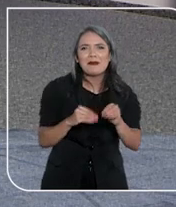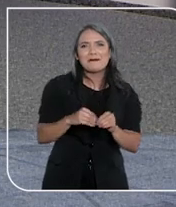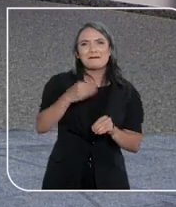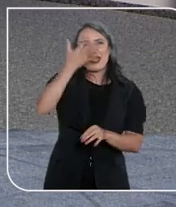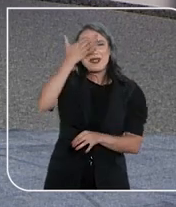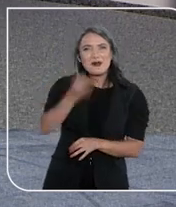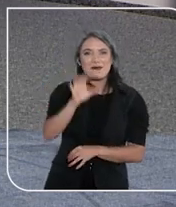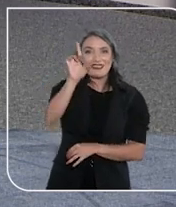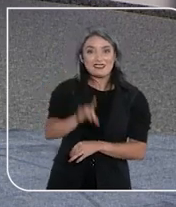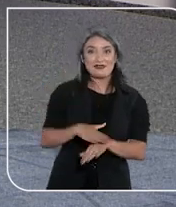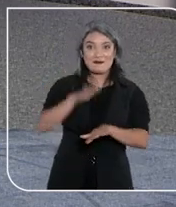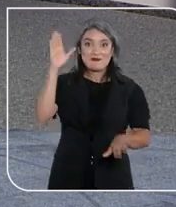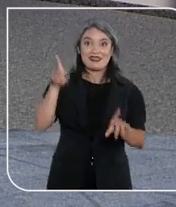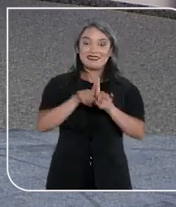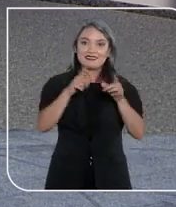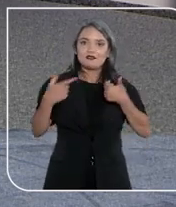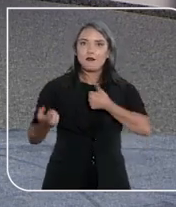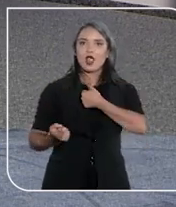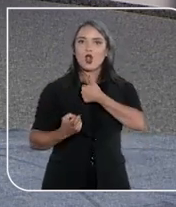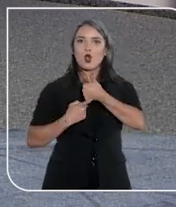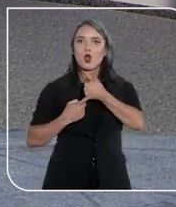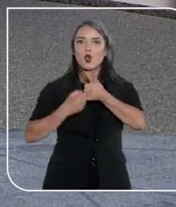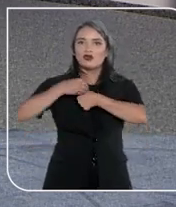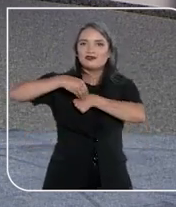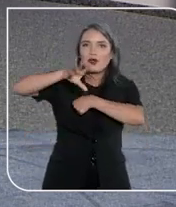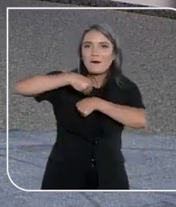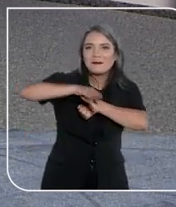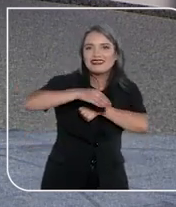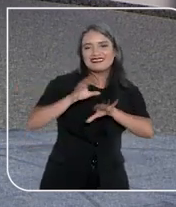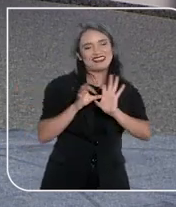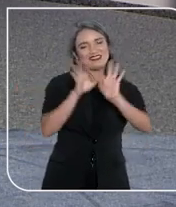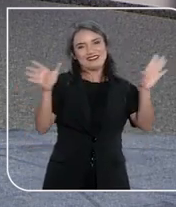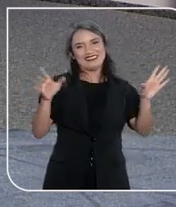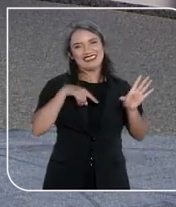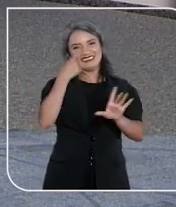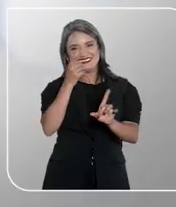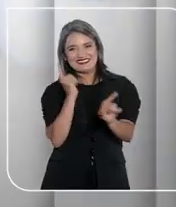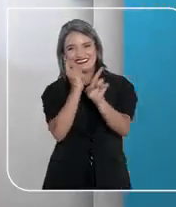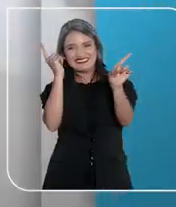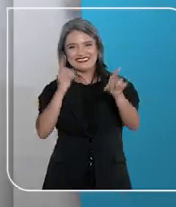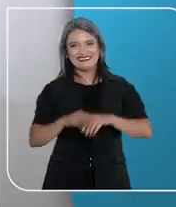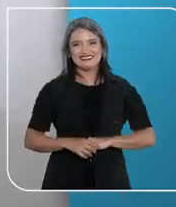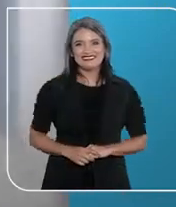além de curtir e compartilhar o nosso material à vontade. A gente se encontra.